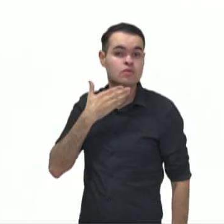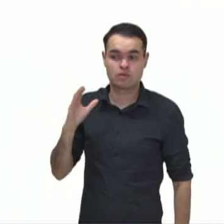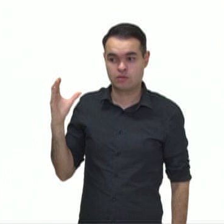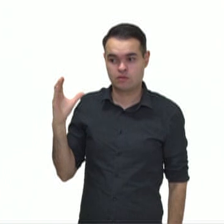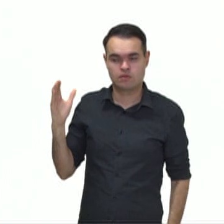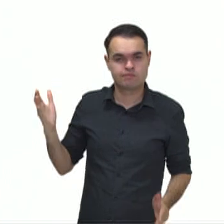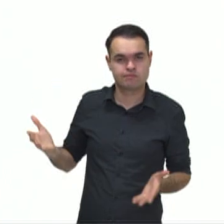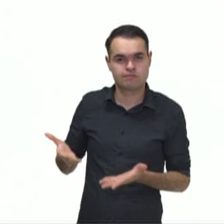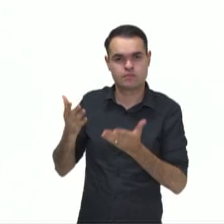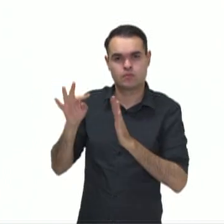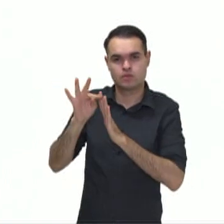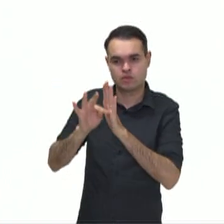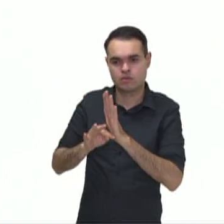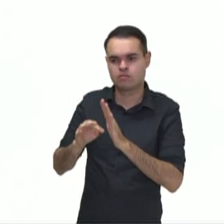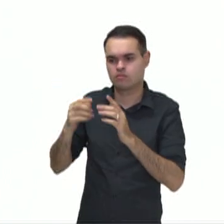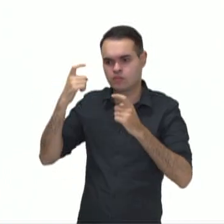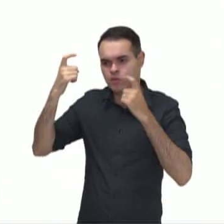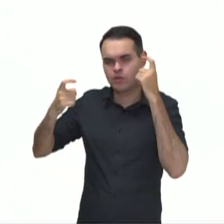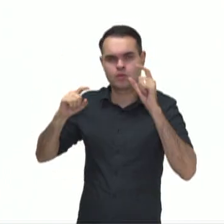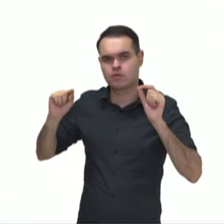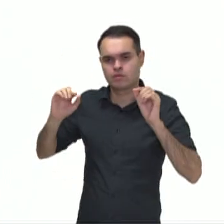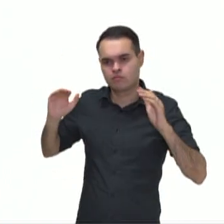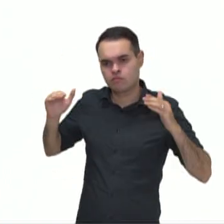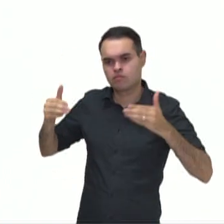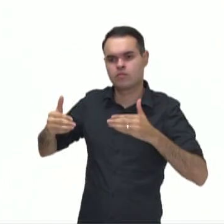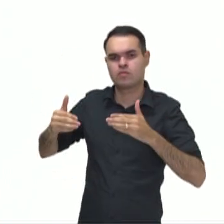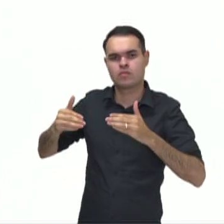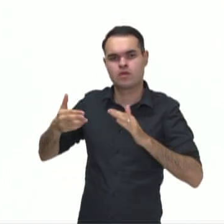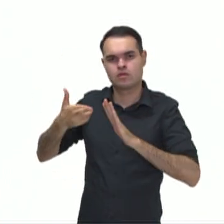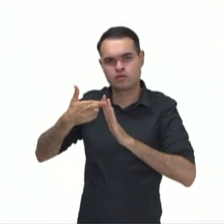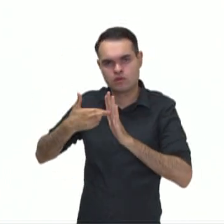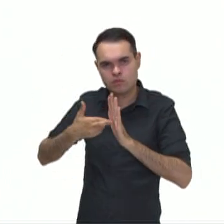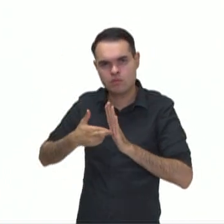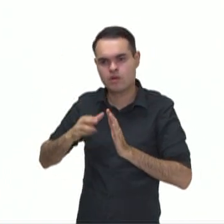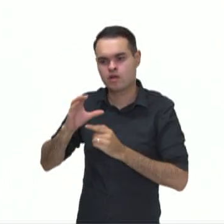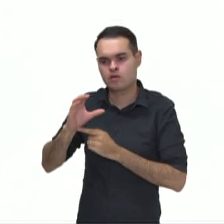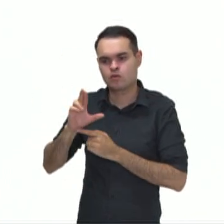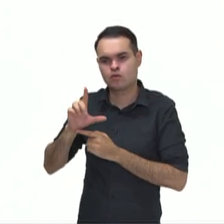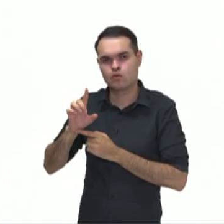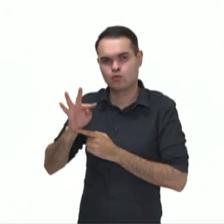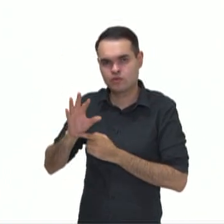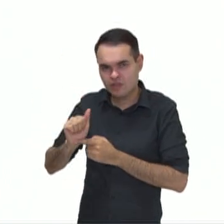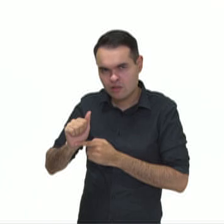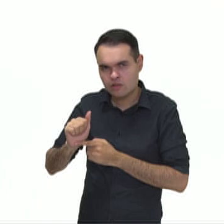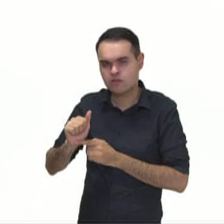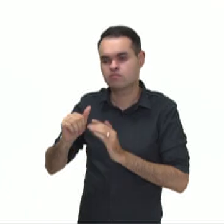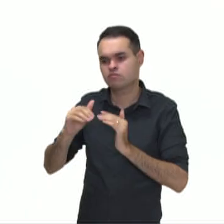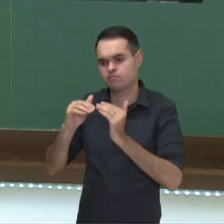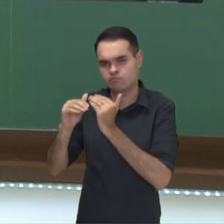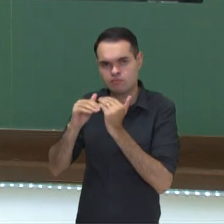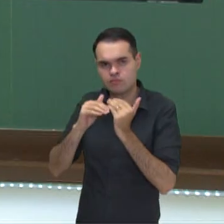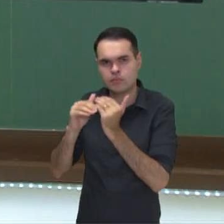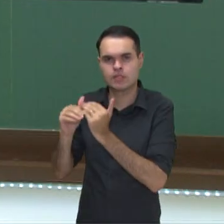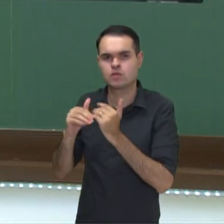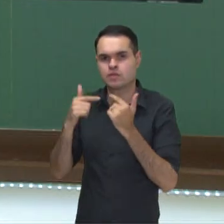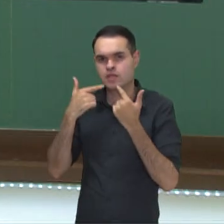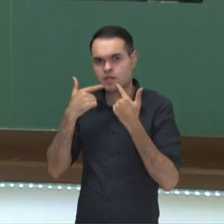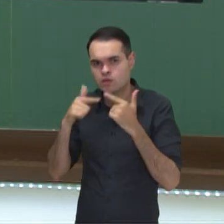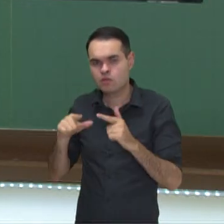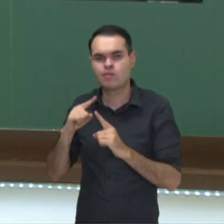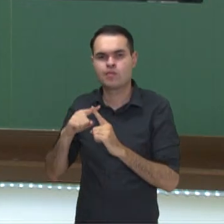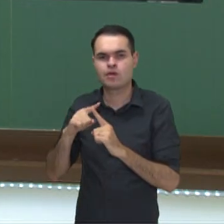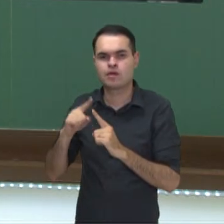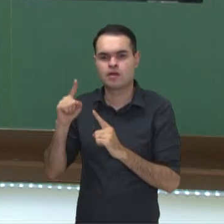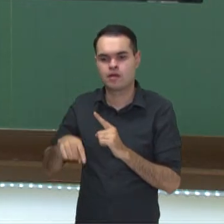se preocupando com a norma culta, com a norma padrão da língua, também com a presença dos termos técnicos, porque o público